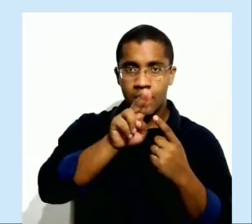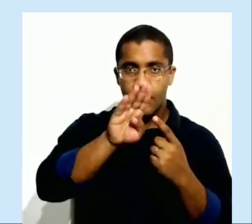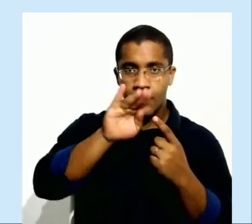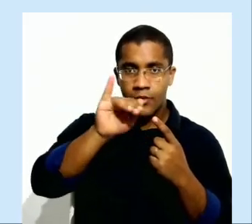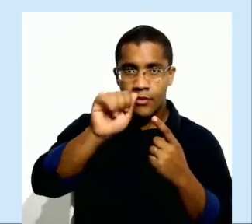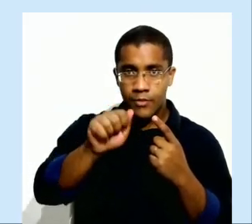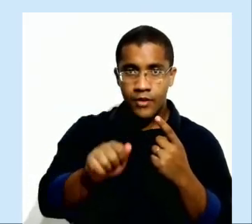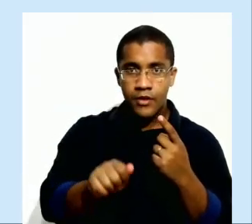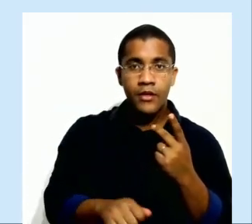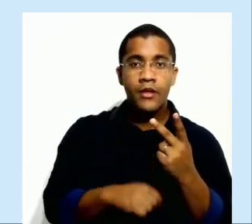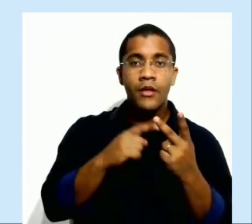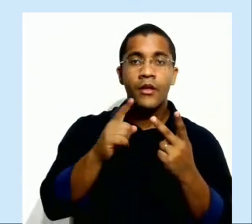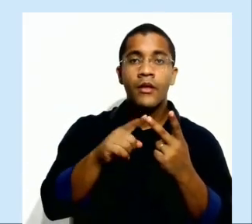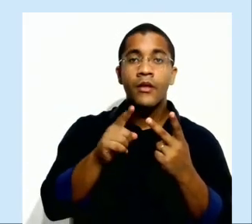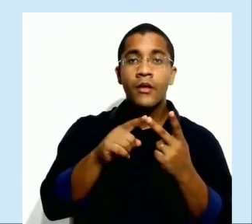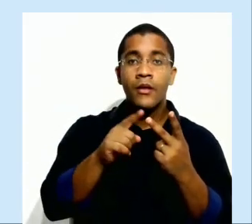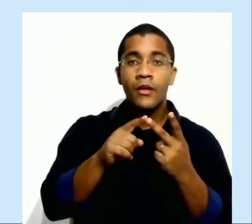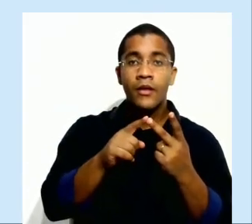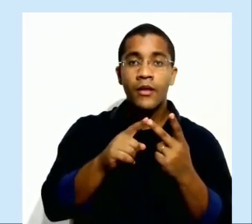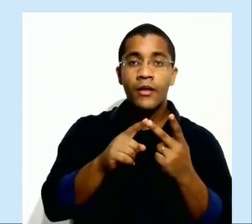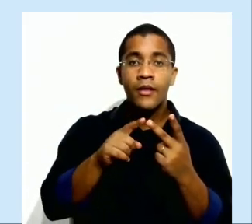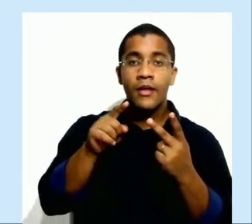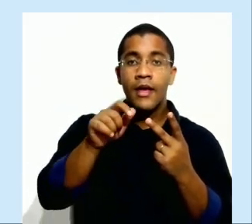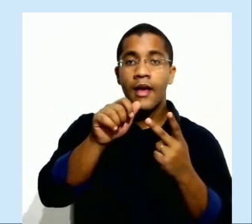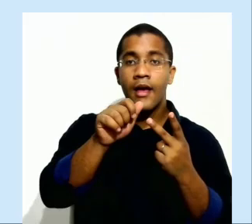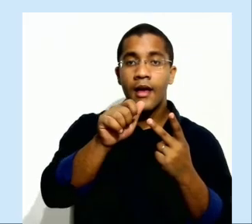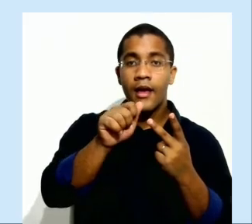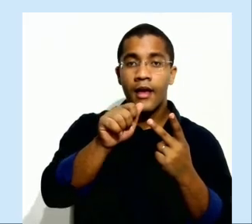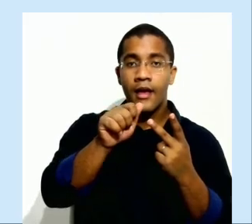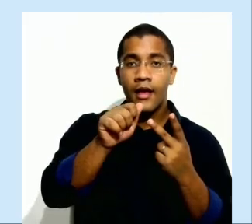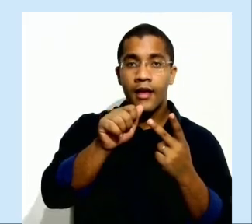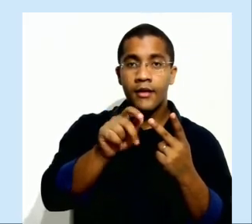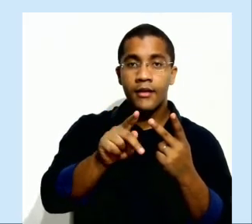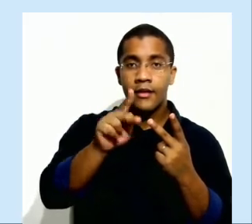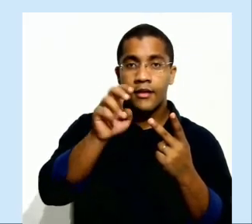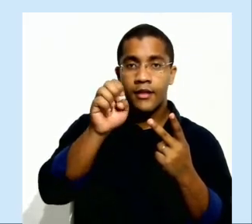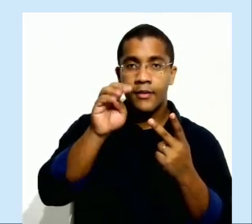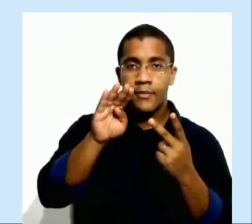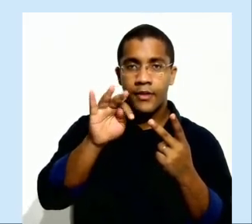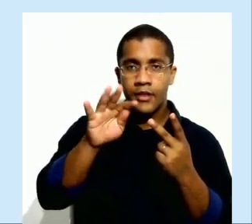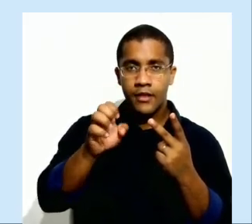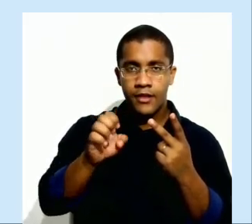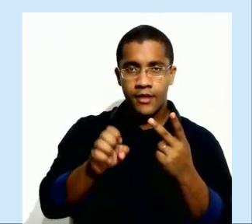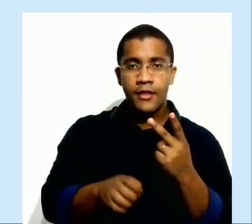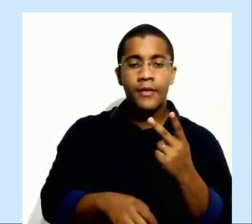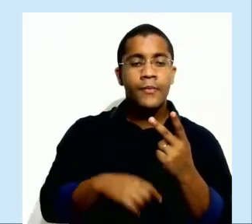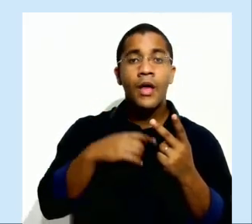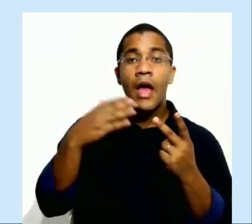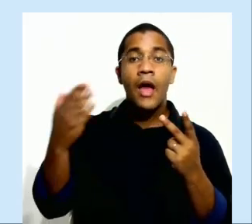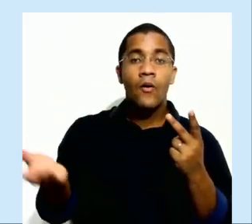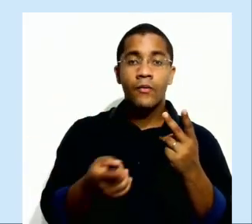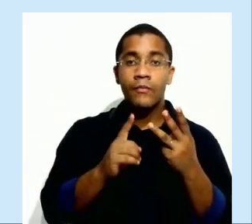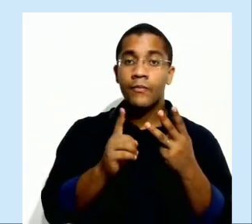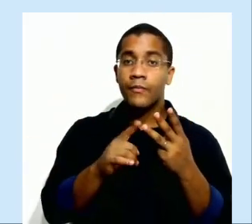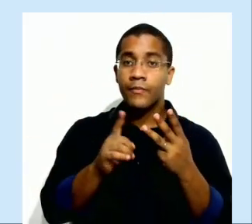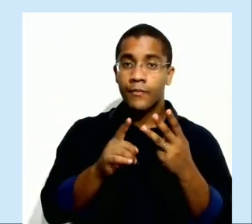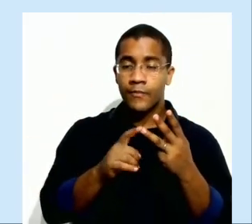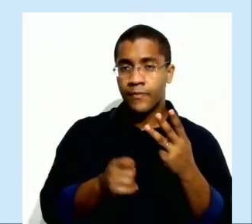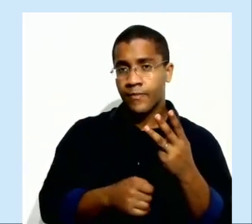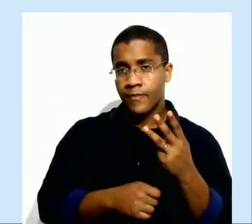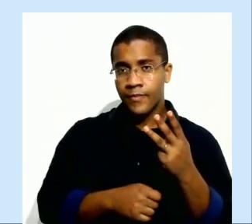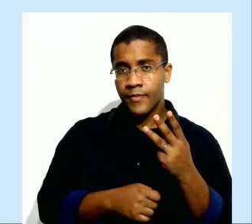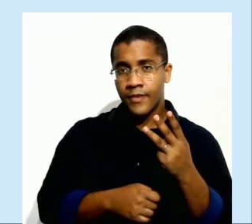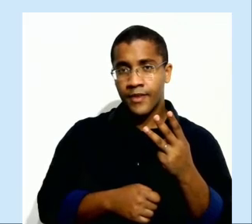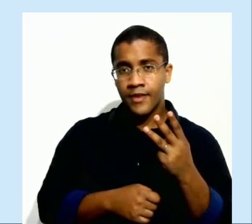isso? E o grande império Axumita. Agora nós vamos entrar no Império